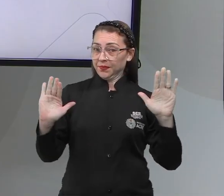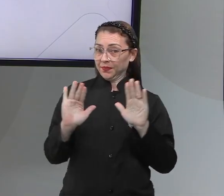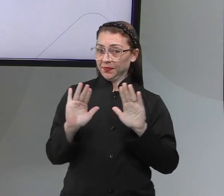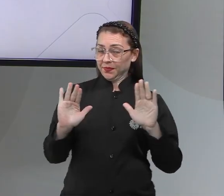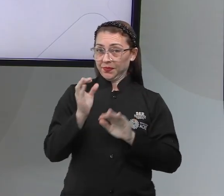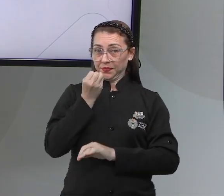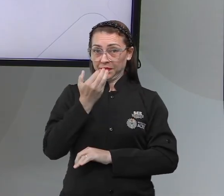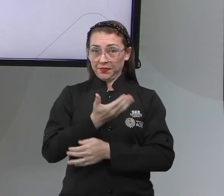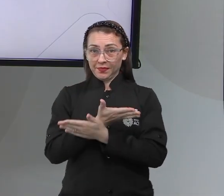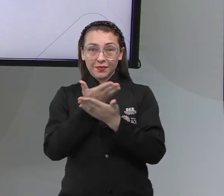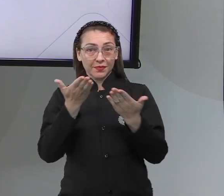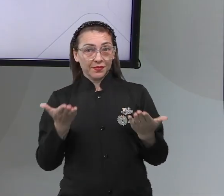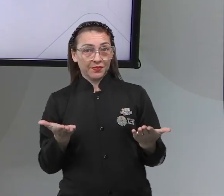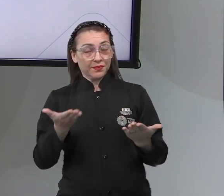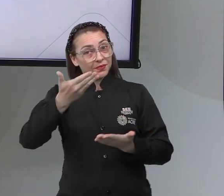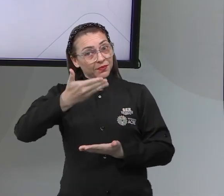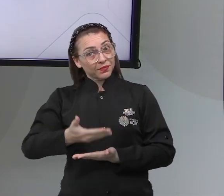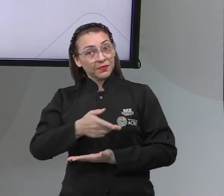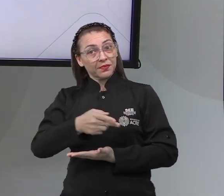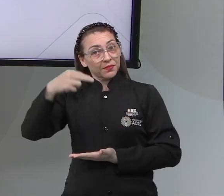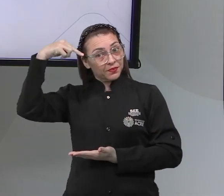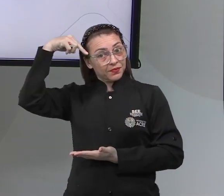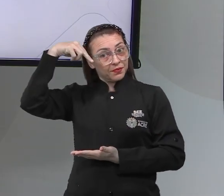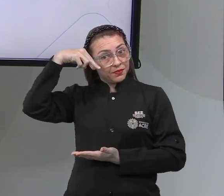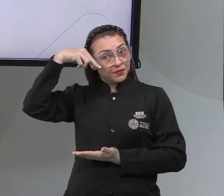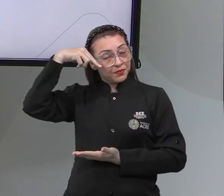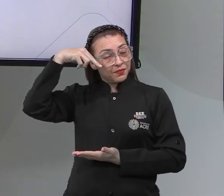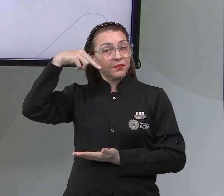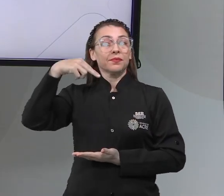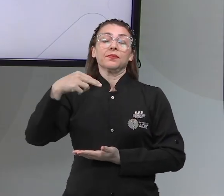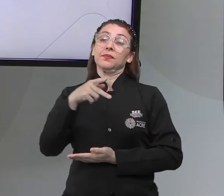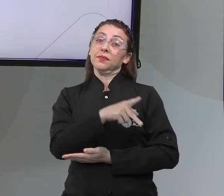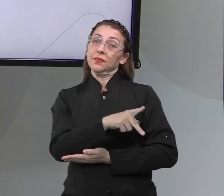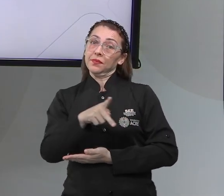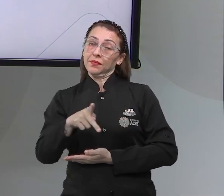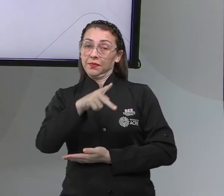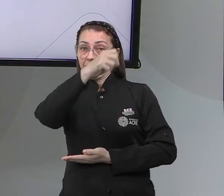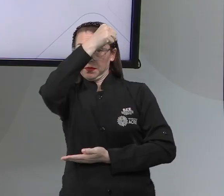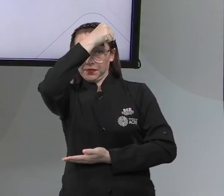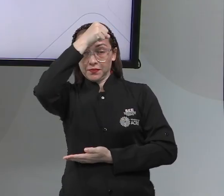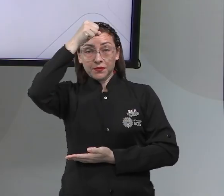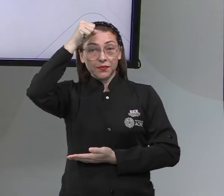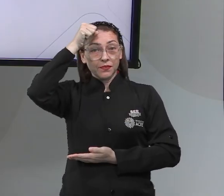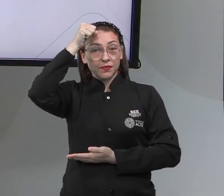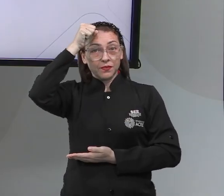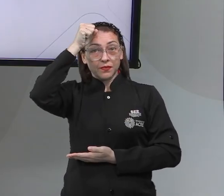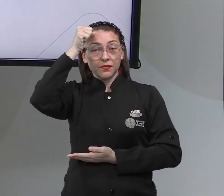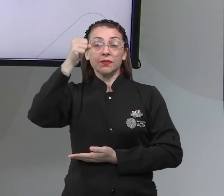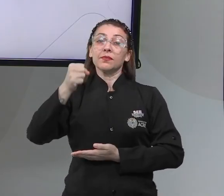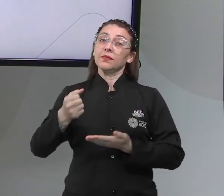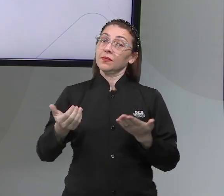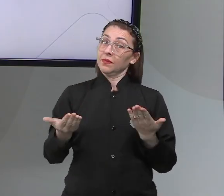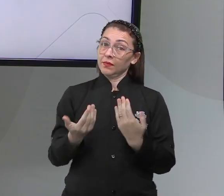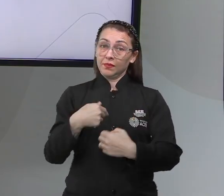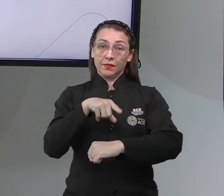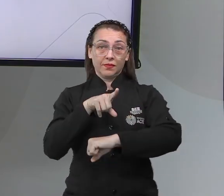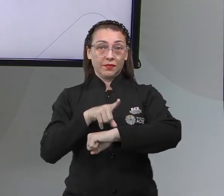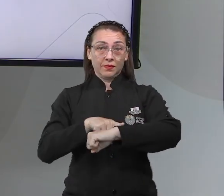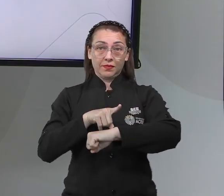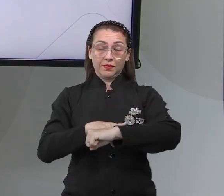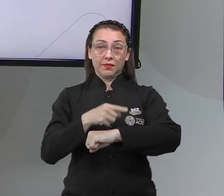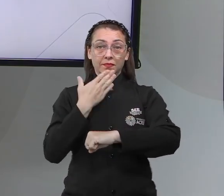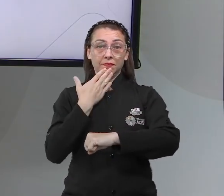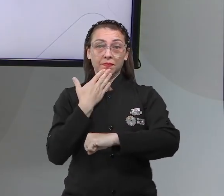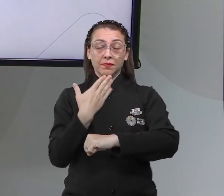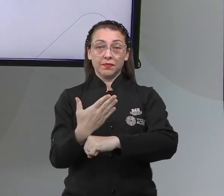Olá, tudo bem com vocês? Eu sou o professor Ney Araújo, professor de Sociologia, e a partir deste momento eu